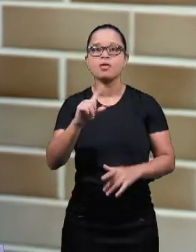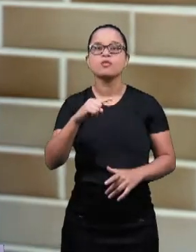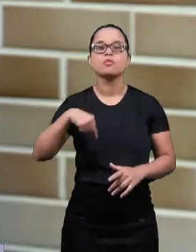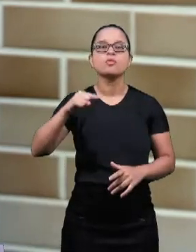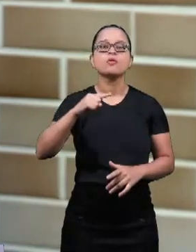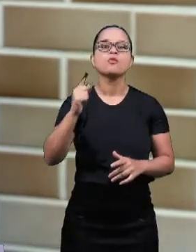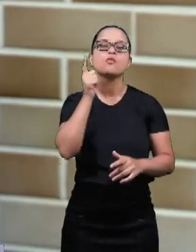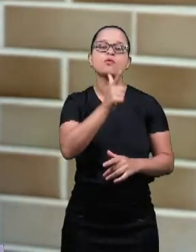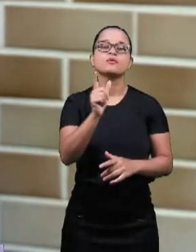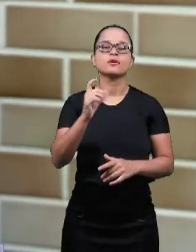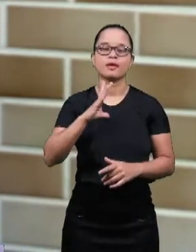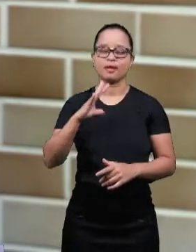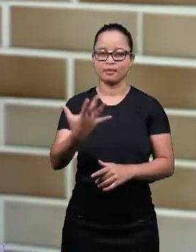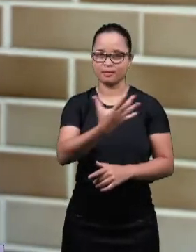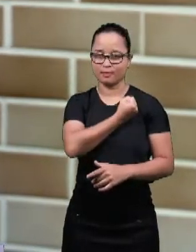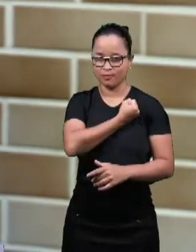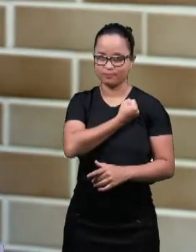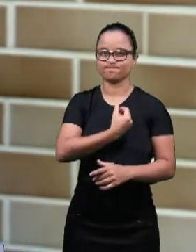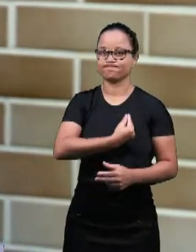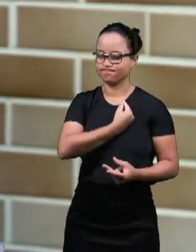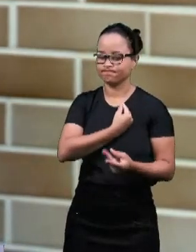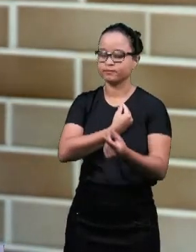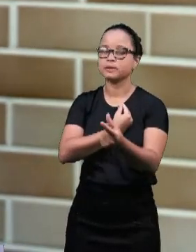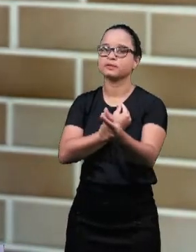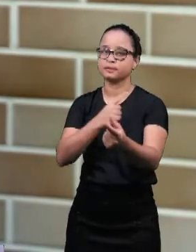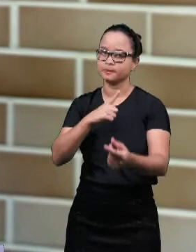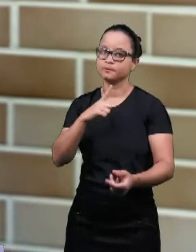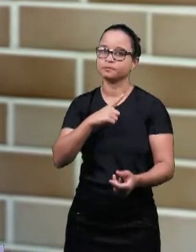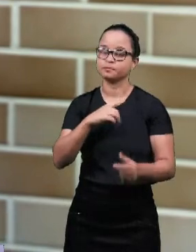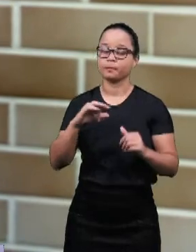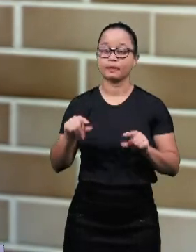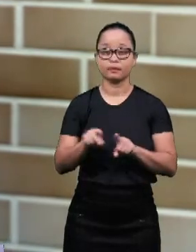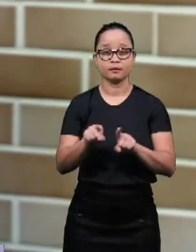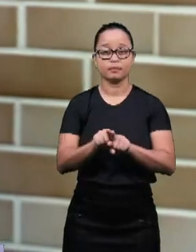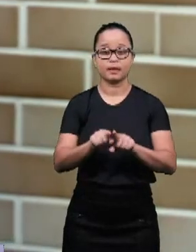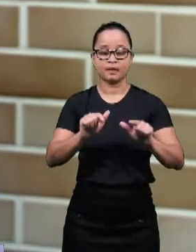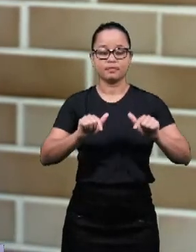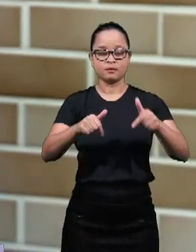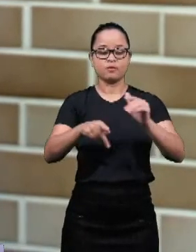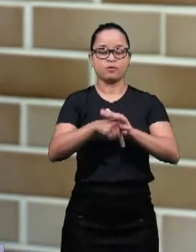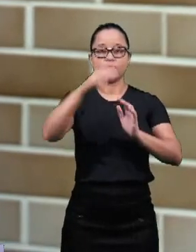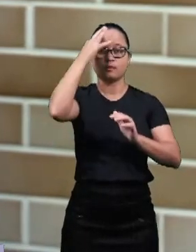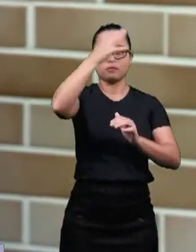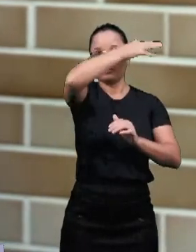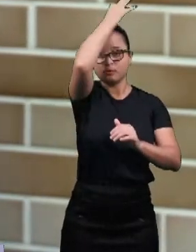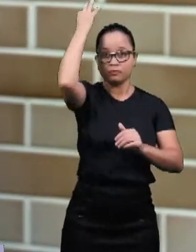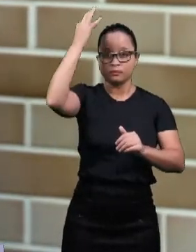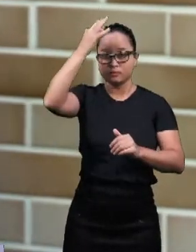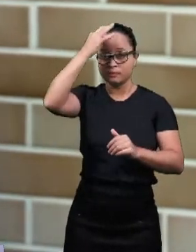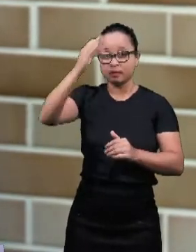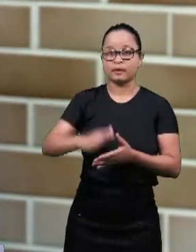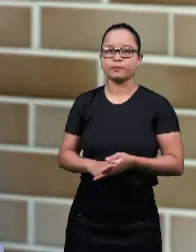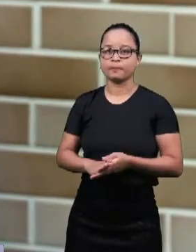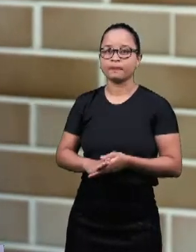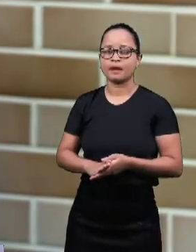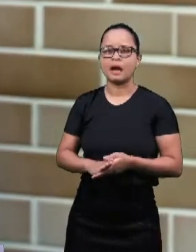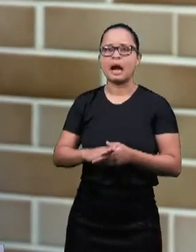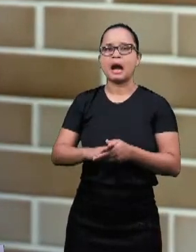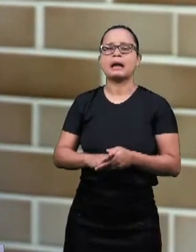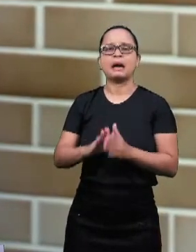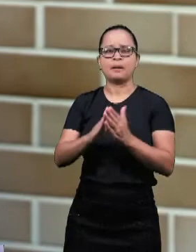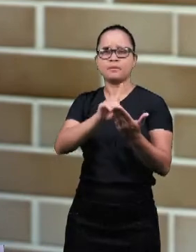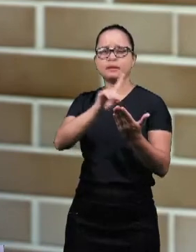também, através da operação do Espírito Santo, a palavra viva trouxe para nós vida para